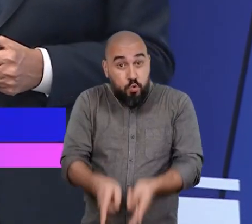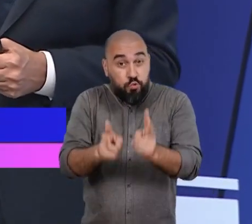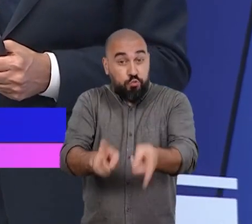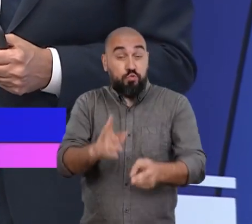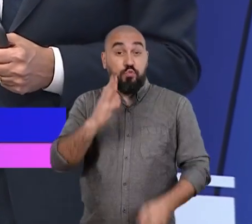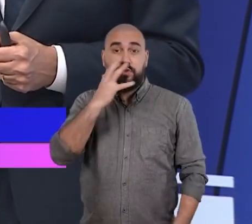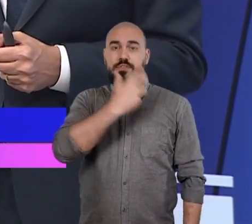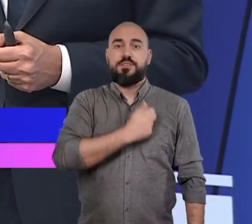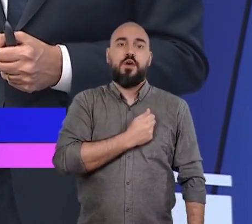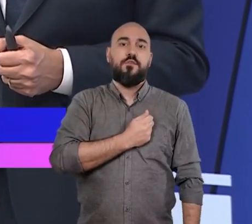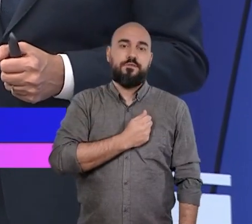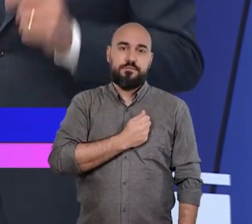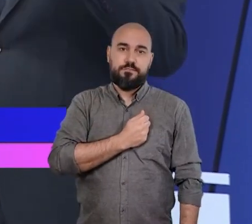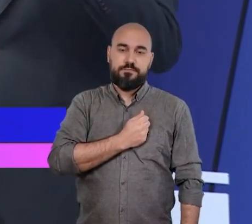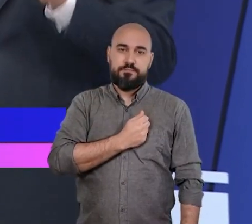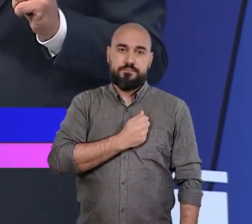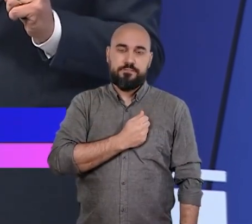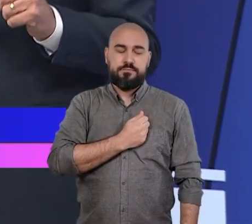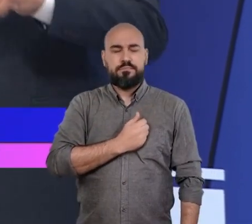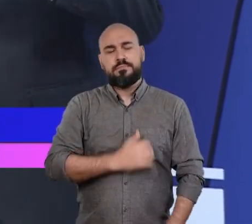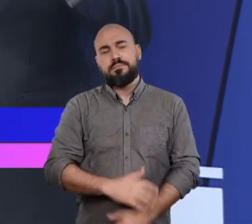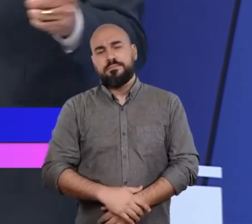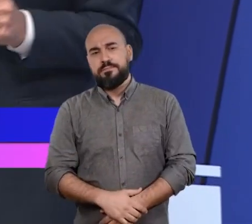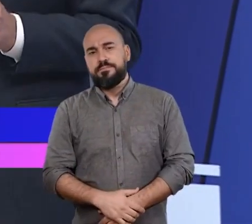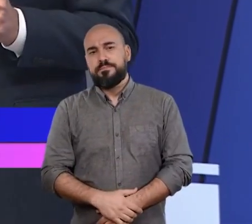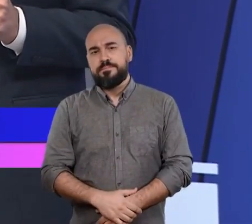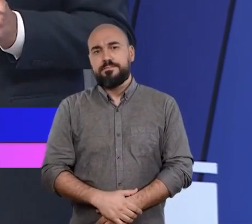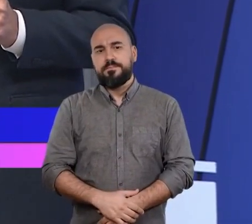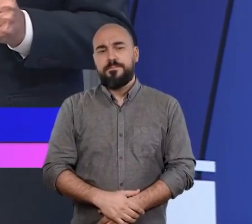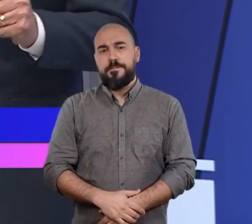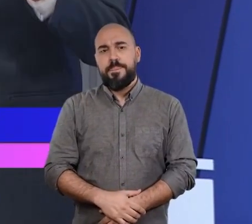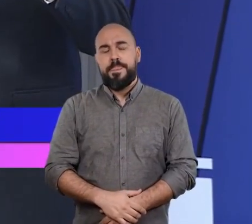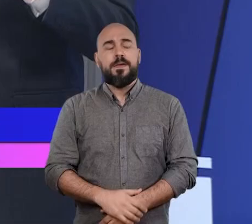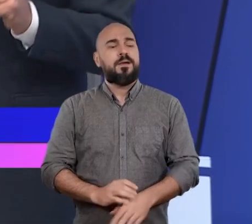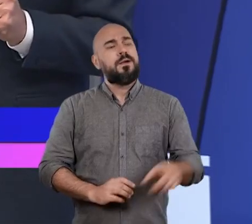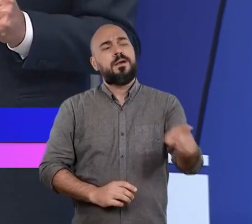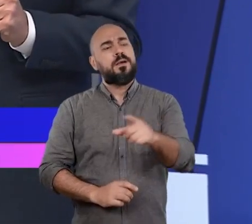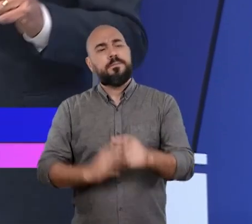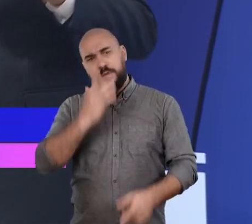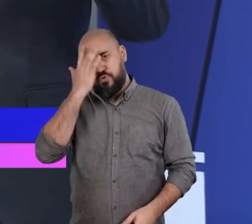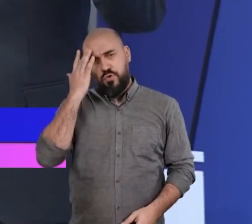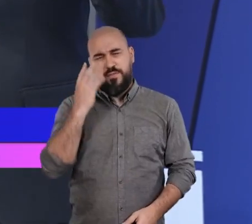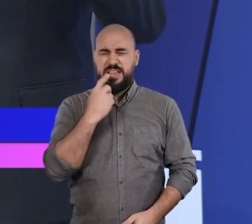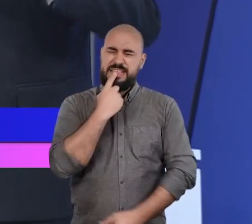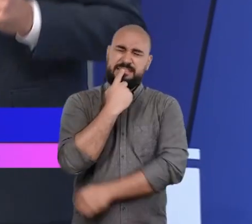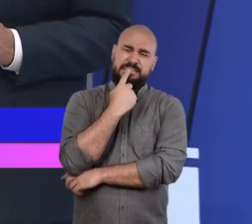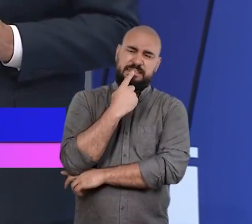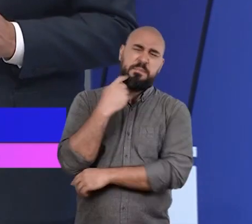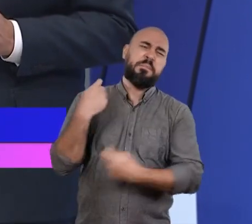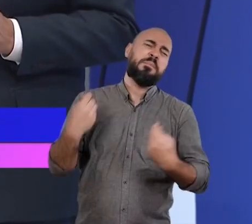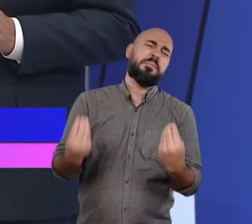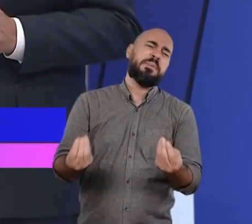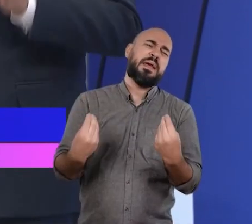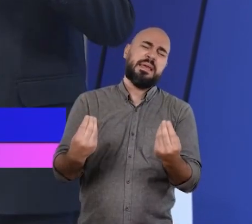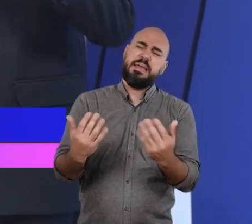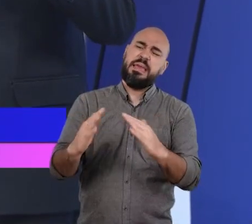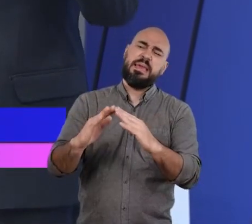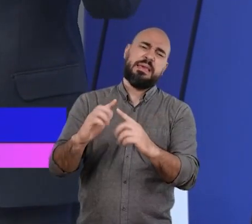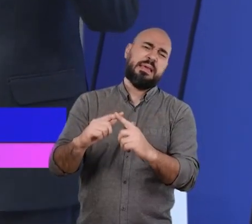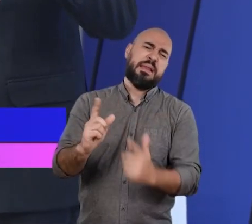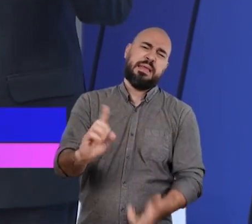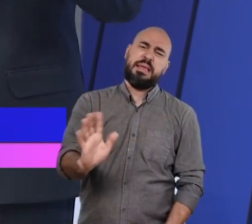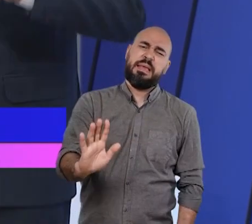a salvo. Algumas pessoas nos nossos dias estão questionando a necessidade da igreja,